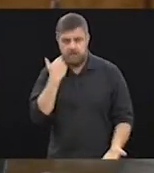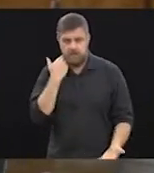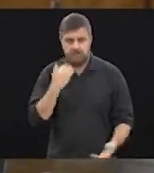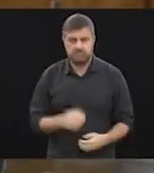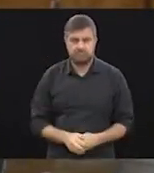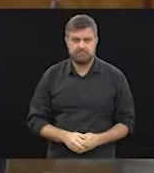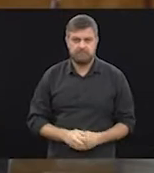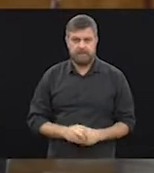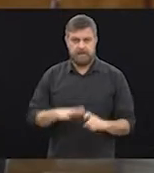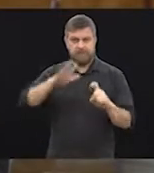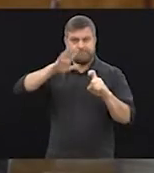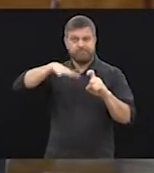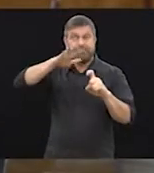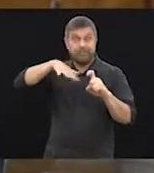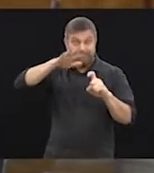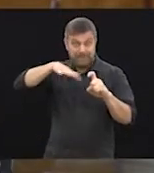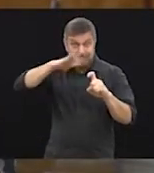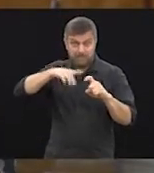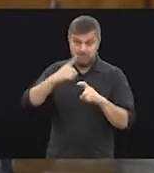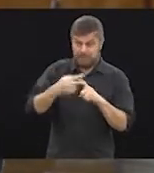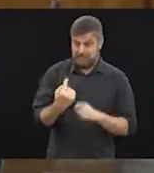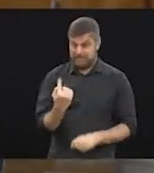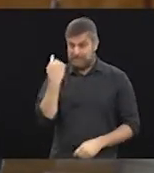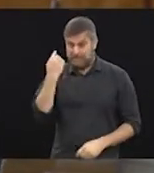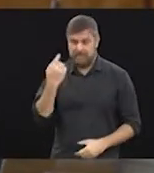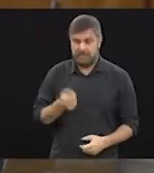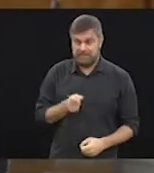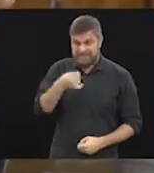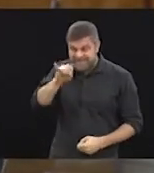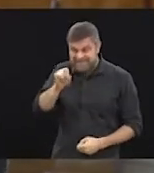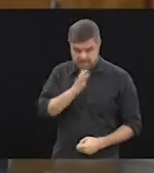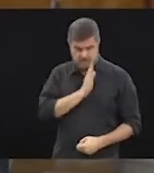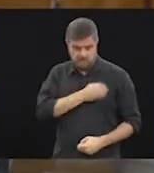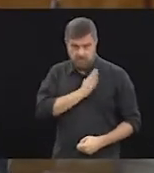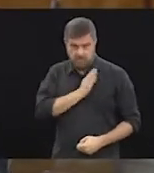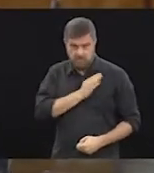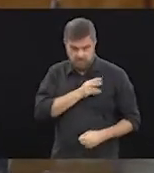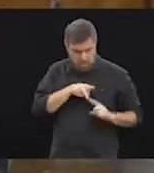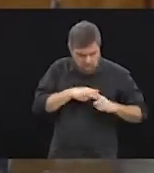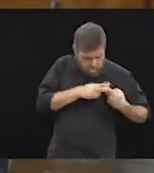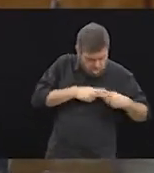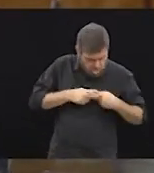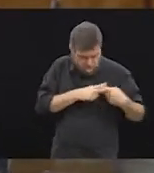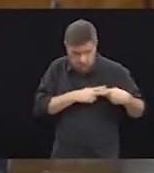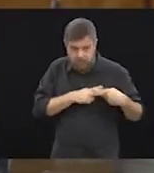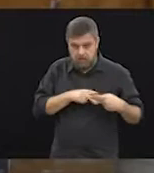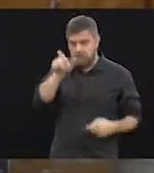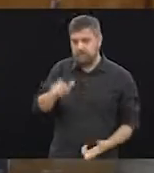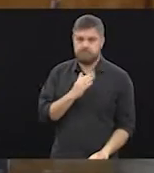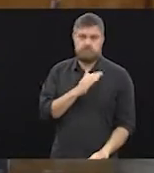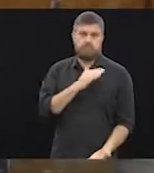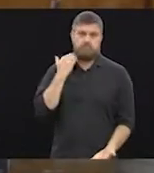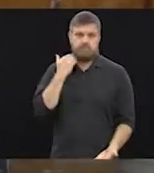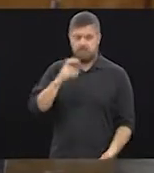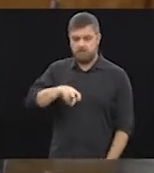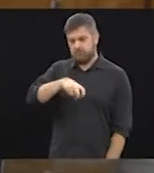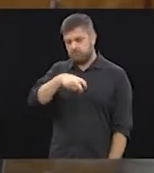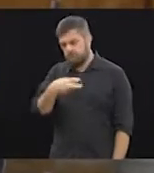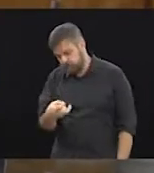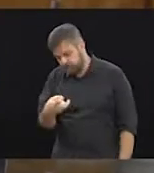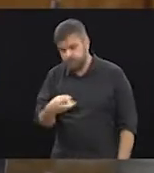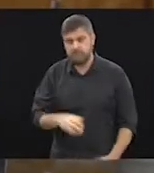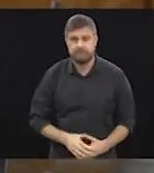isso era um mito, porque na época se achava que qualquer tentativa de se chegar ao coração resultaria em morte da